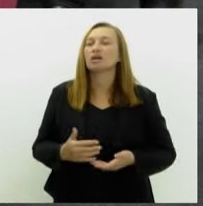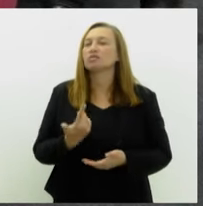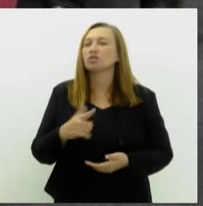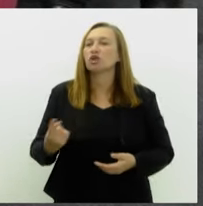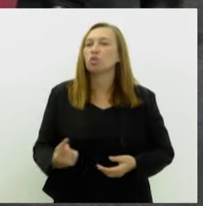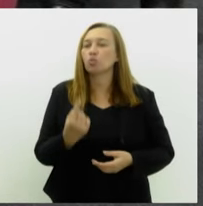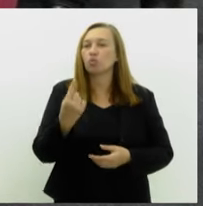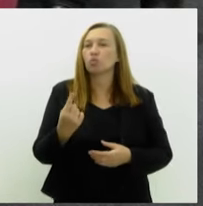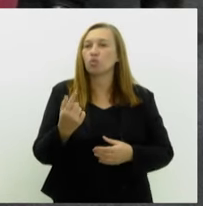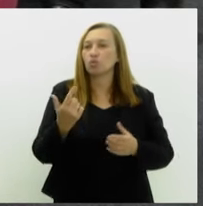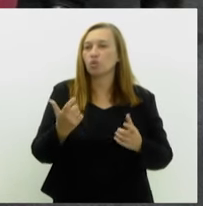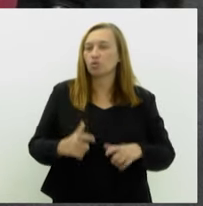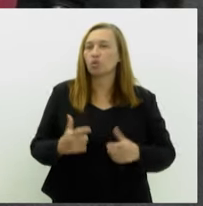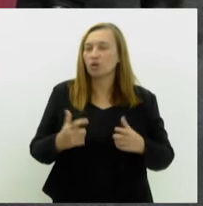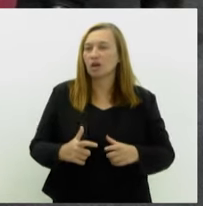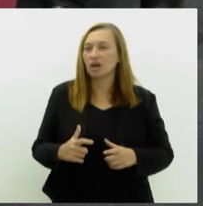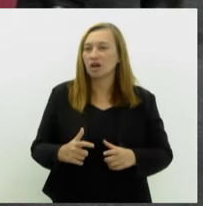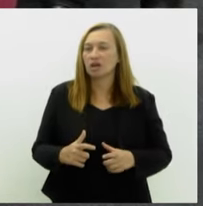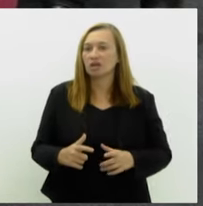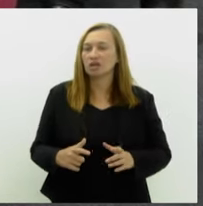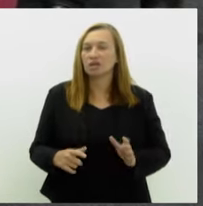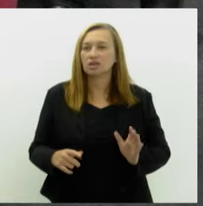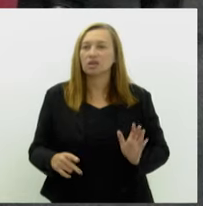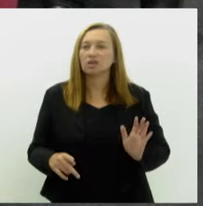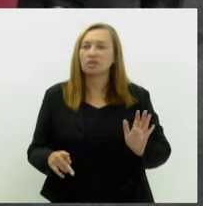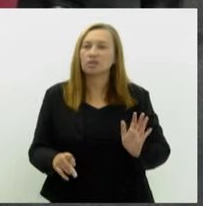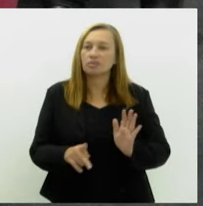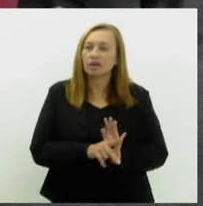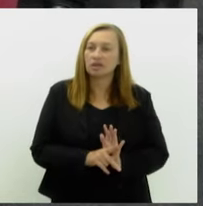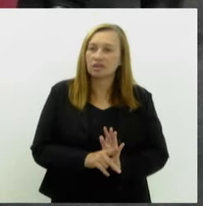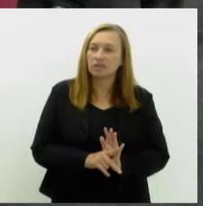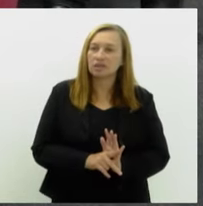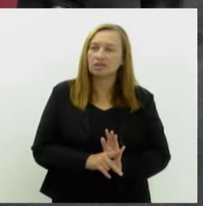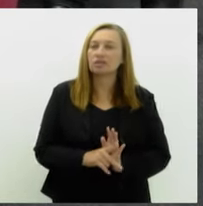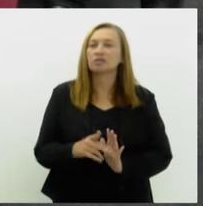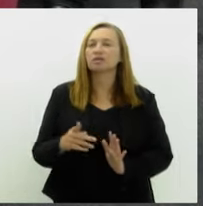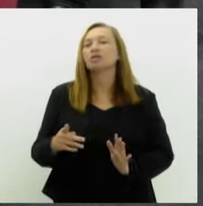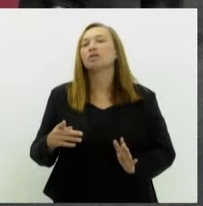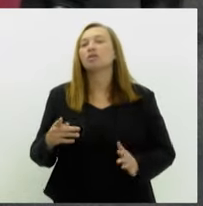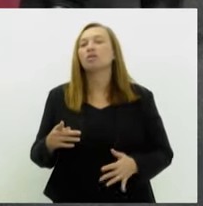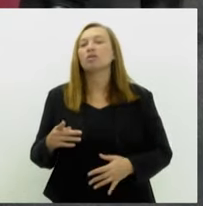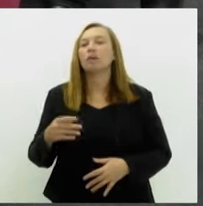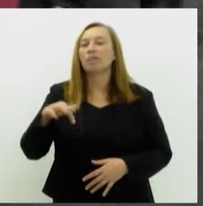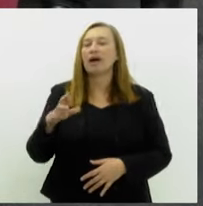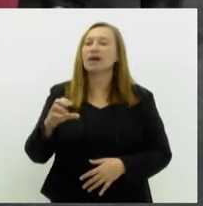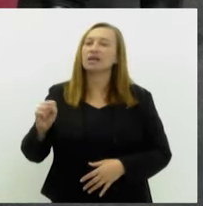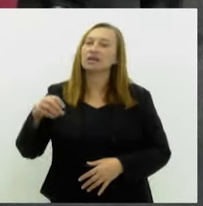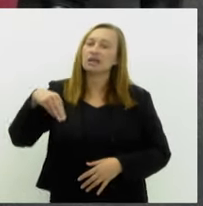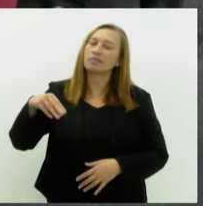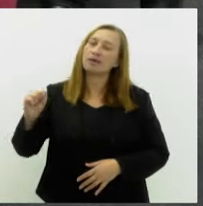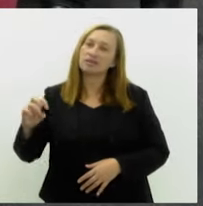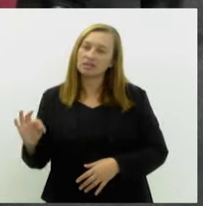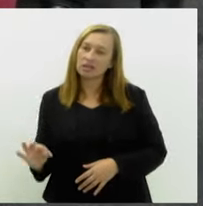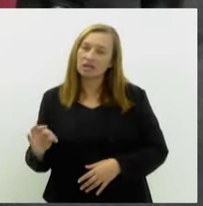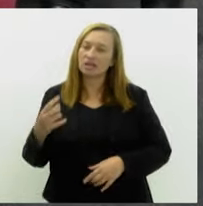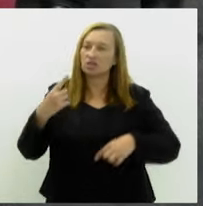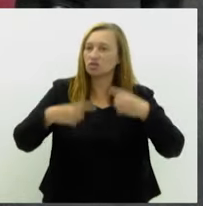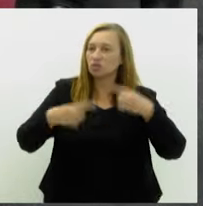de propriedade, como a nossa gloriosa Marina do MST, para debater a questão de terras, mas venho, ao